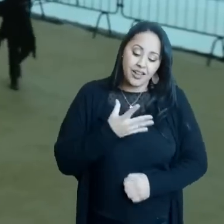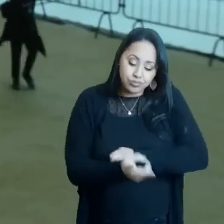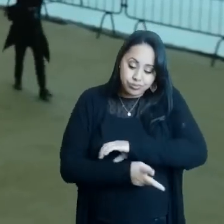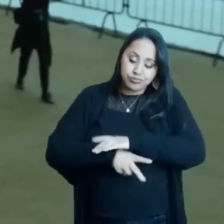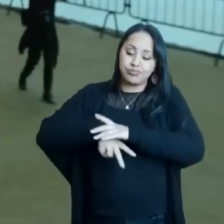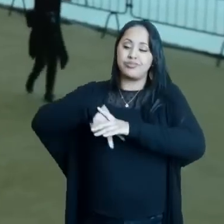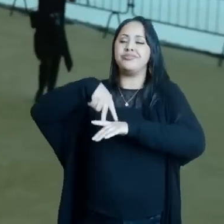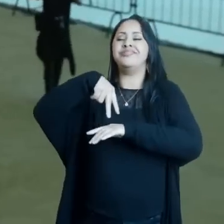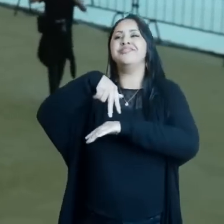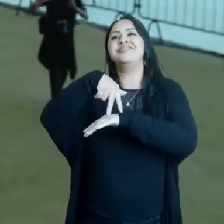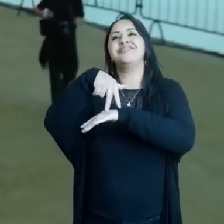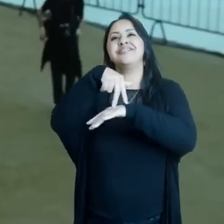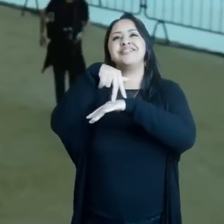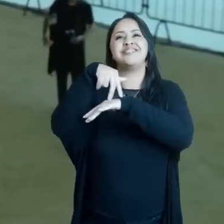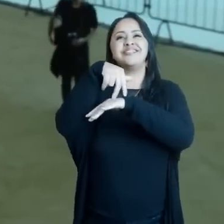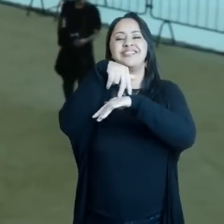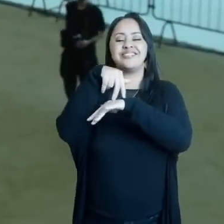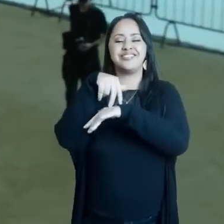ressuscita-me.